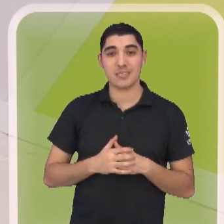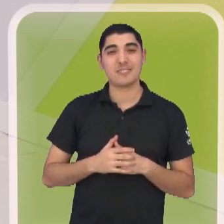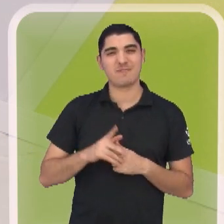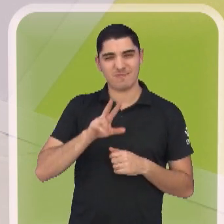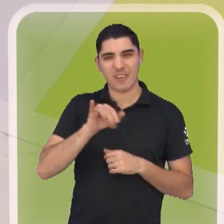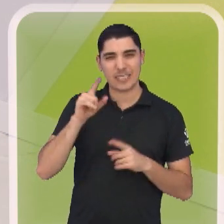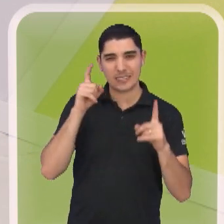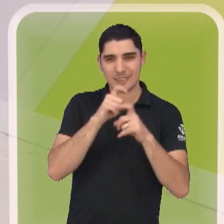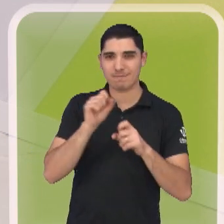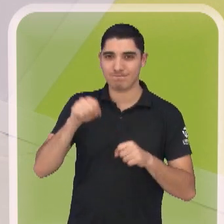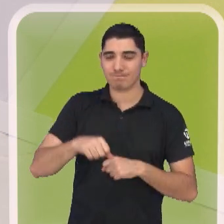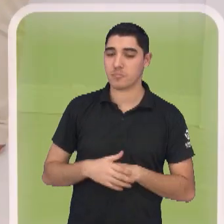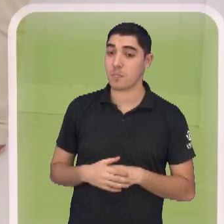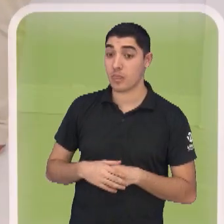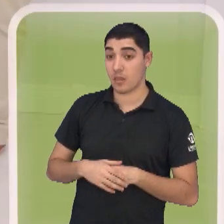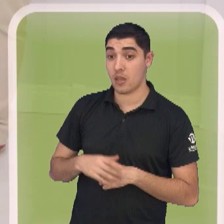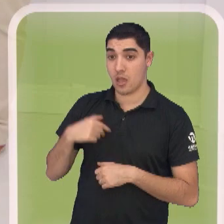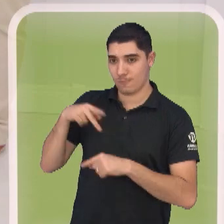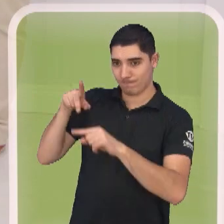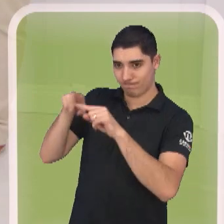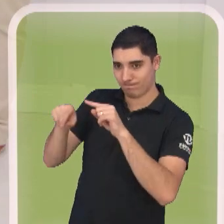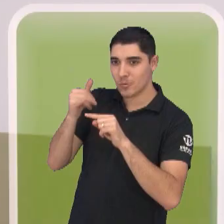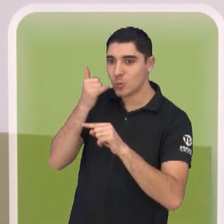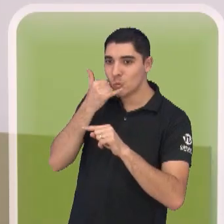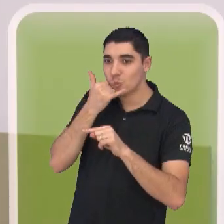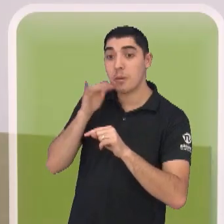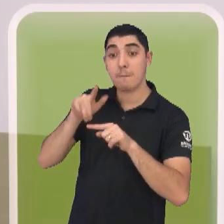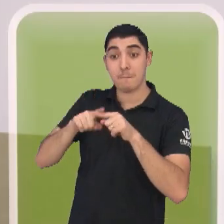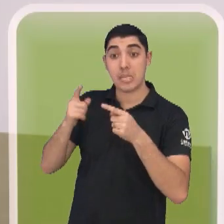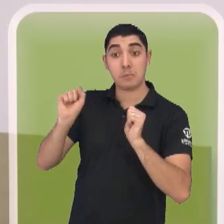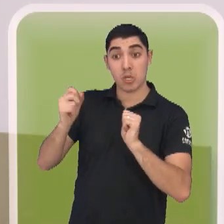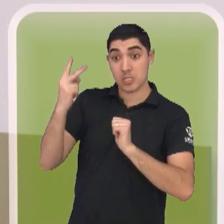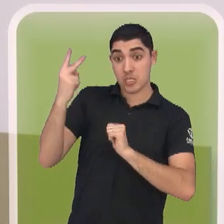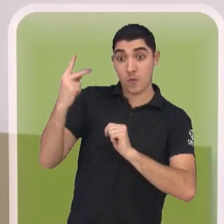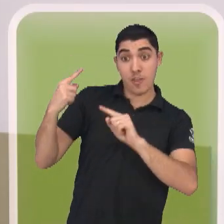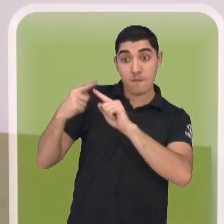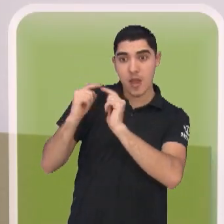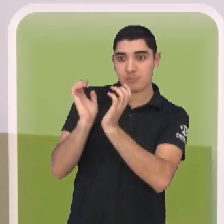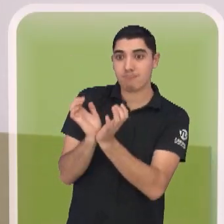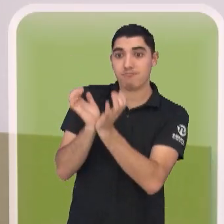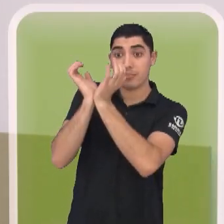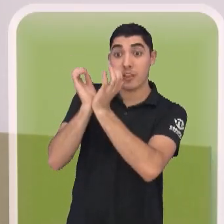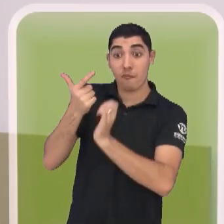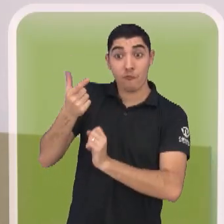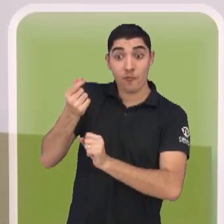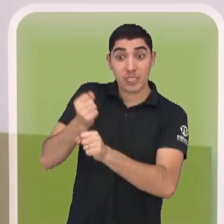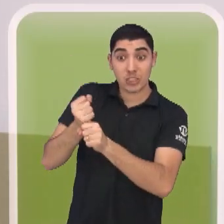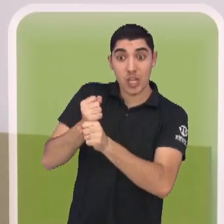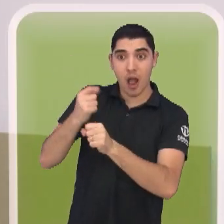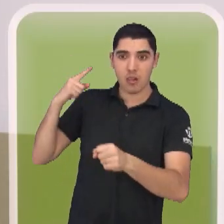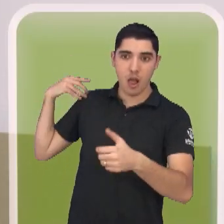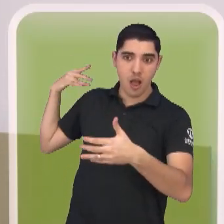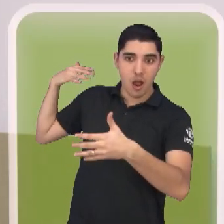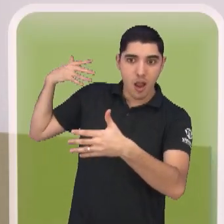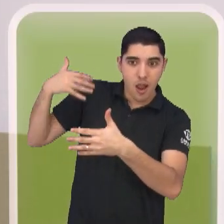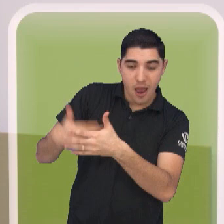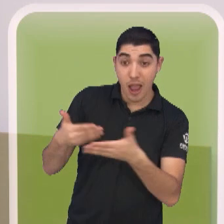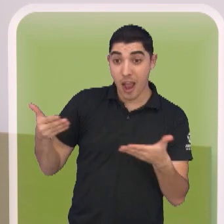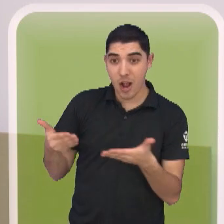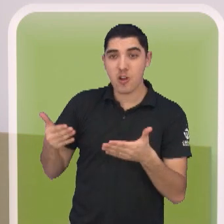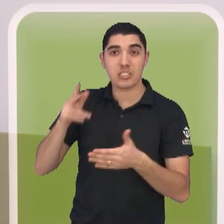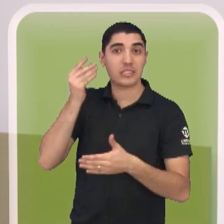realmente pode conquistar o segundo título bicampeonato depois de 20 anos Conquistando o